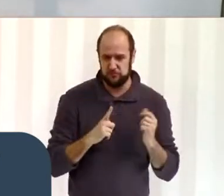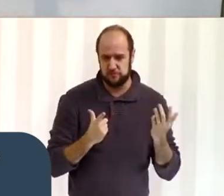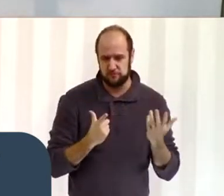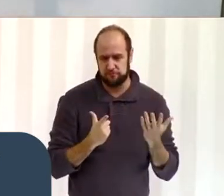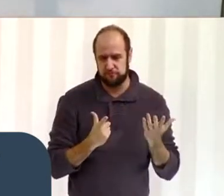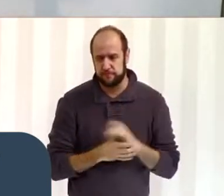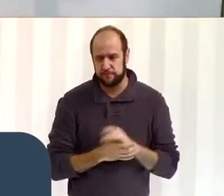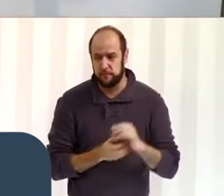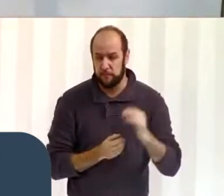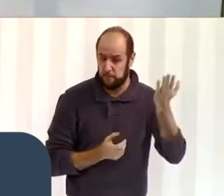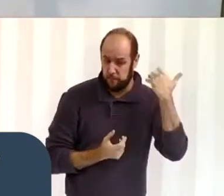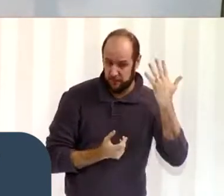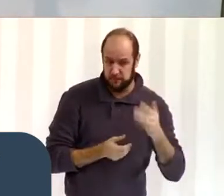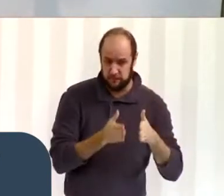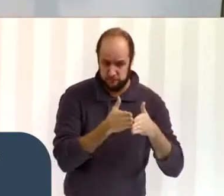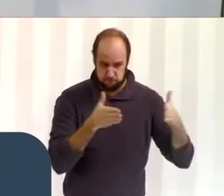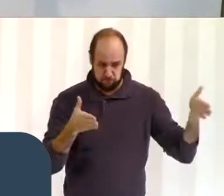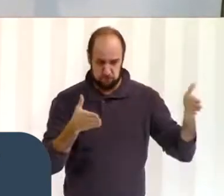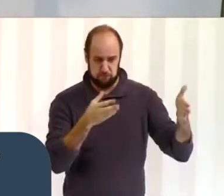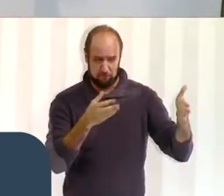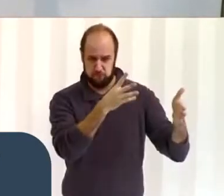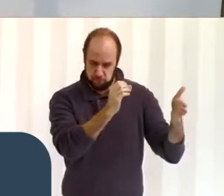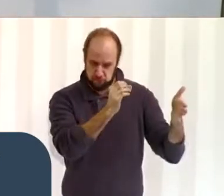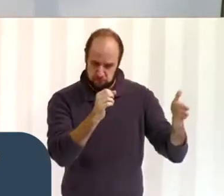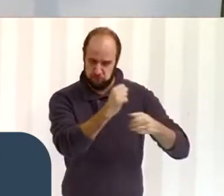Havia naquela época